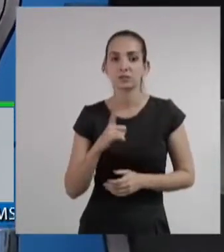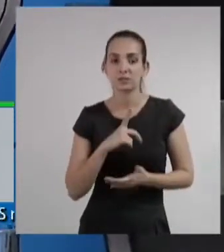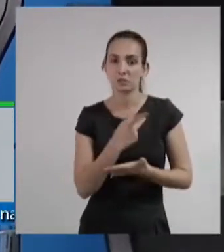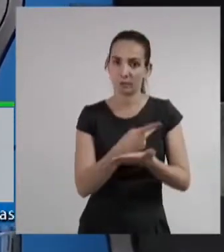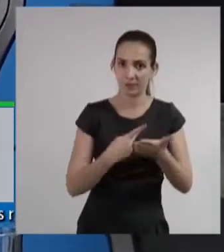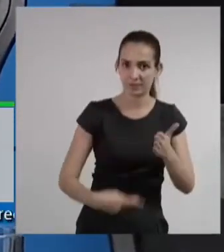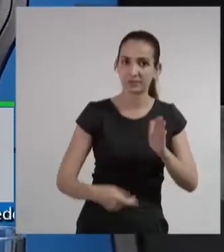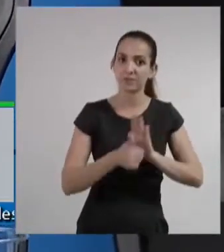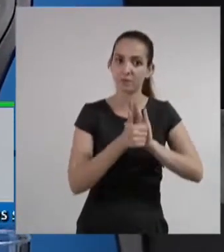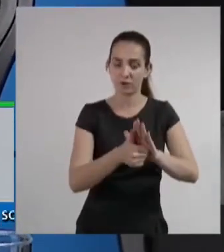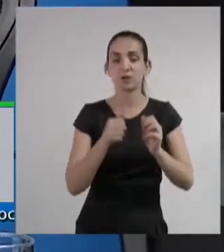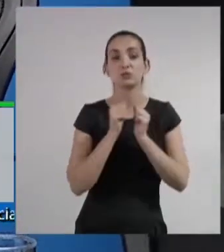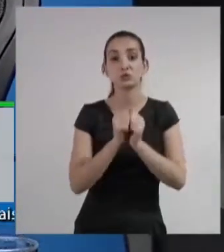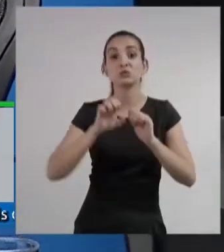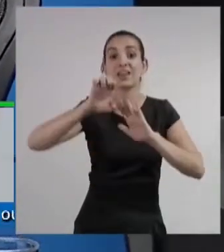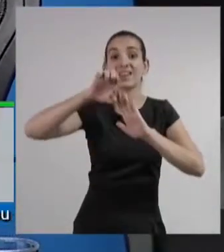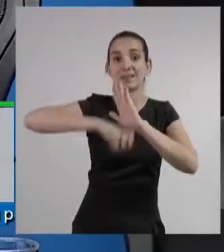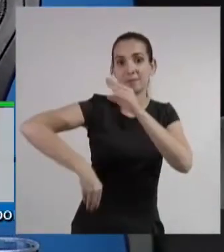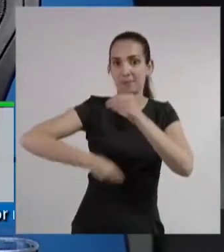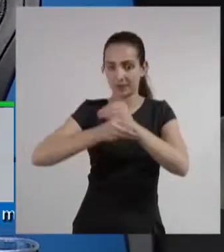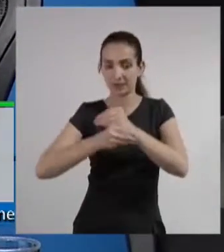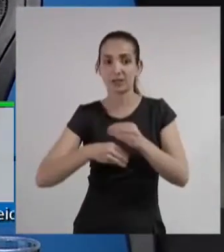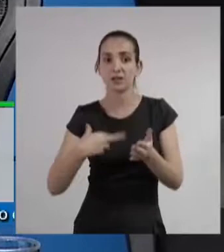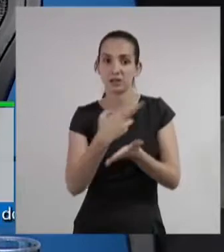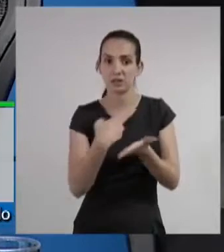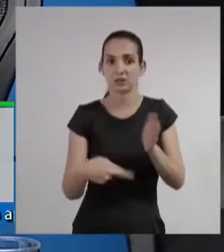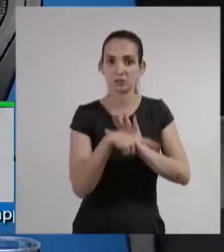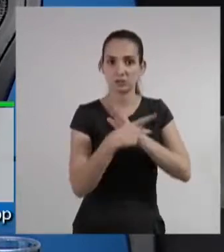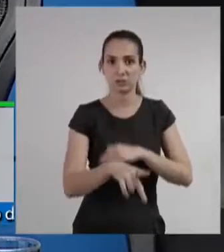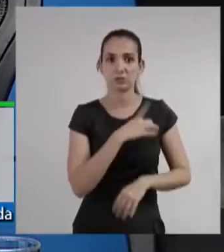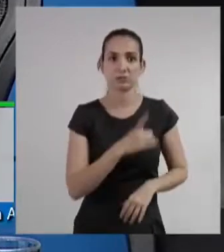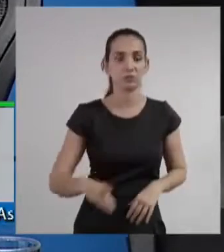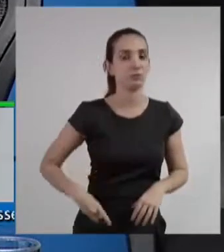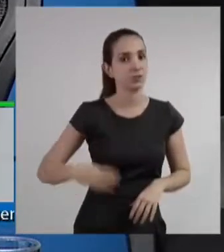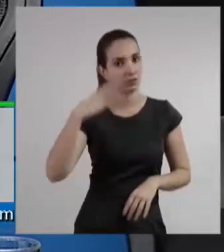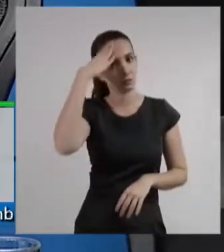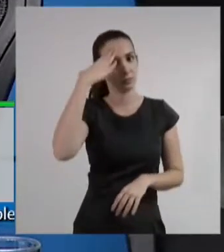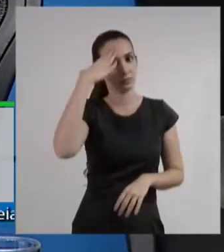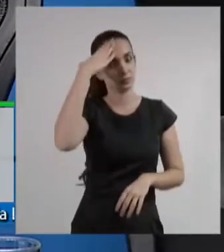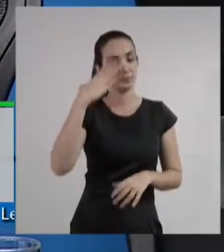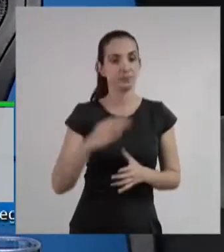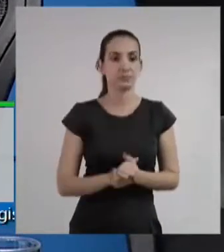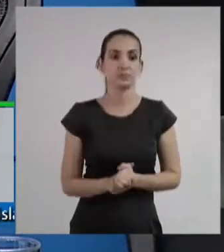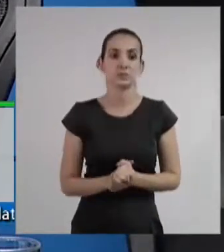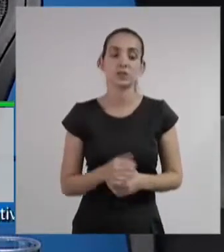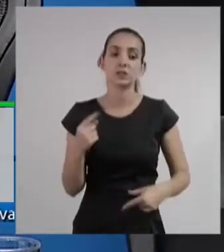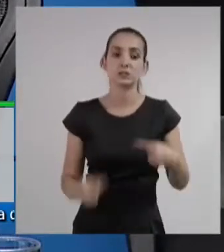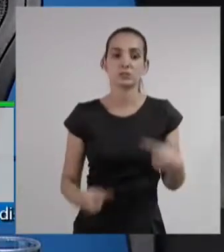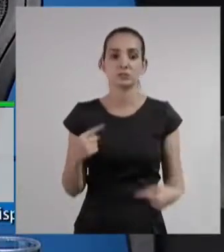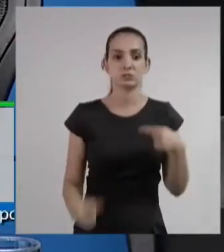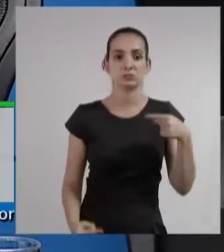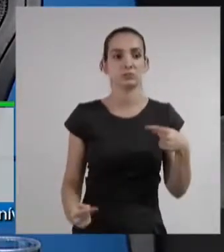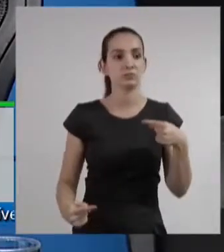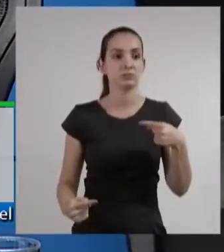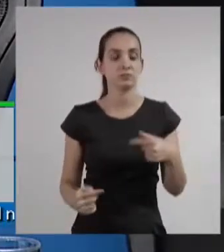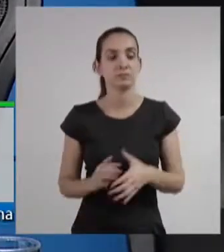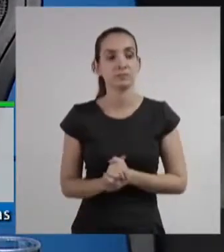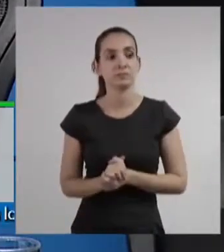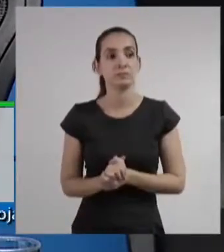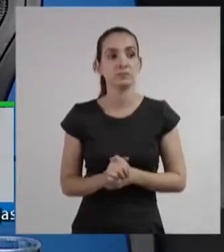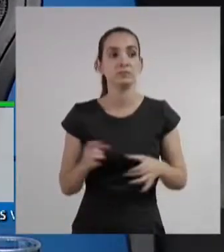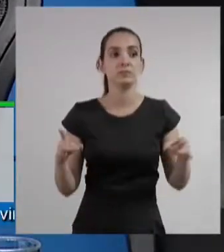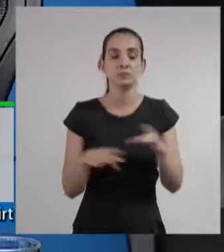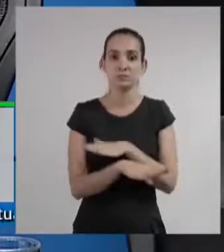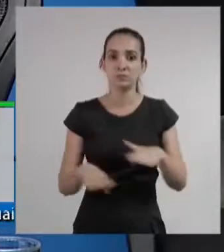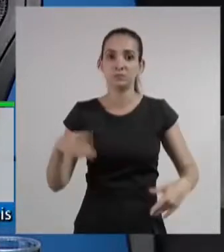e emenda. Tendo como relator o deputado Barbosinha. Está em discussão.